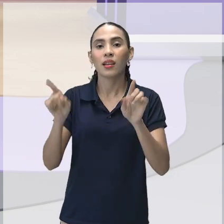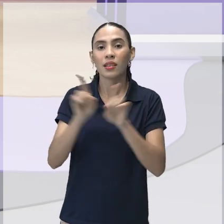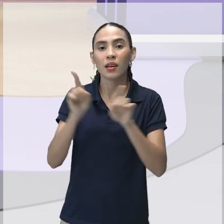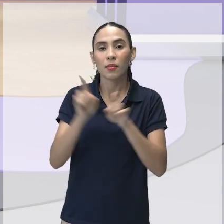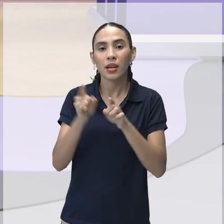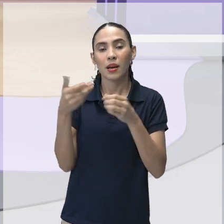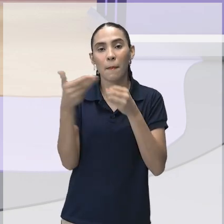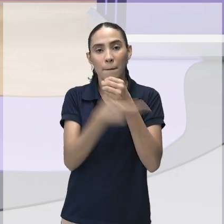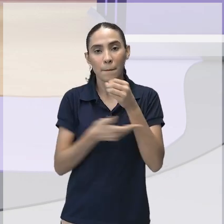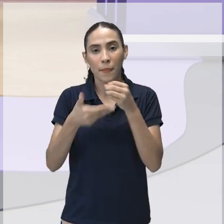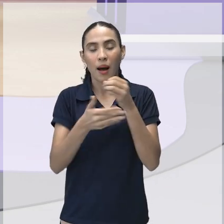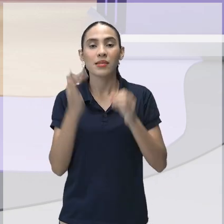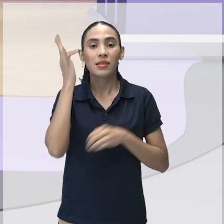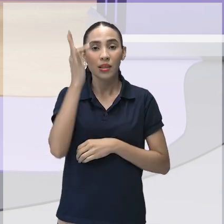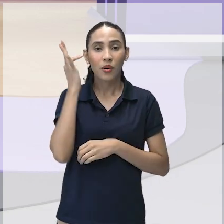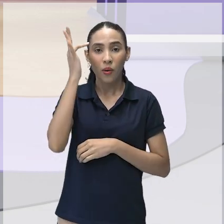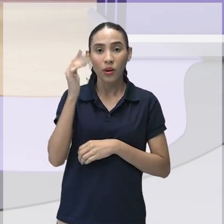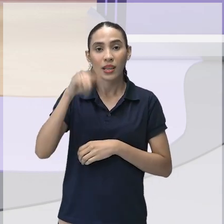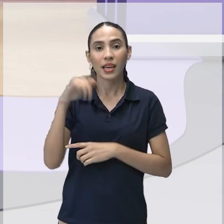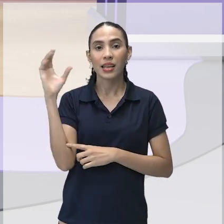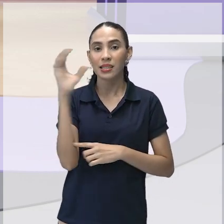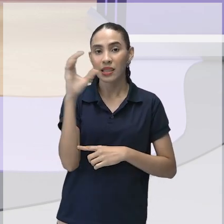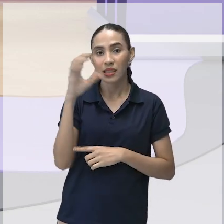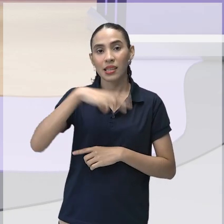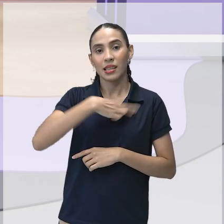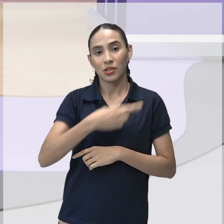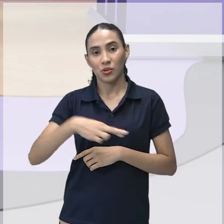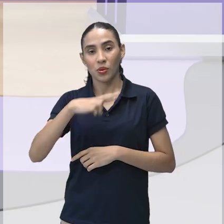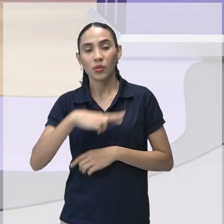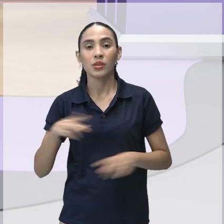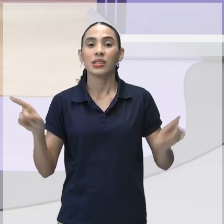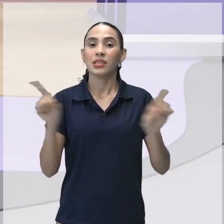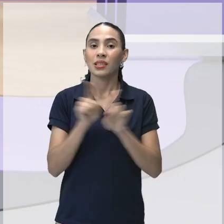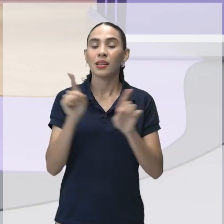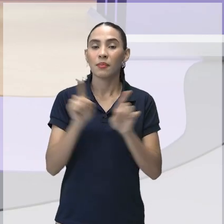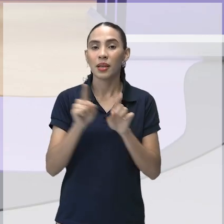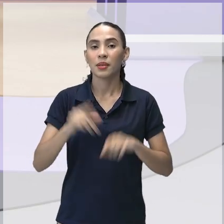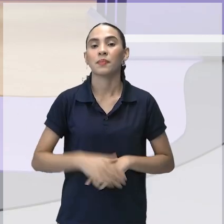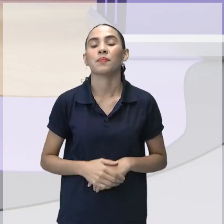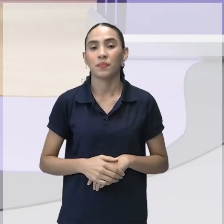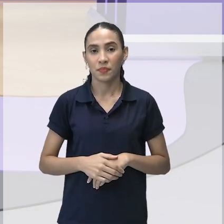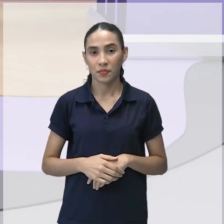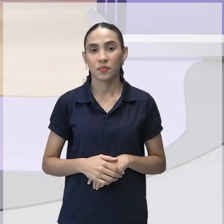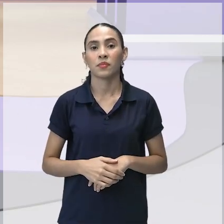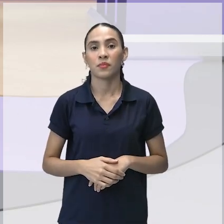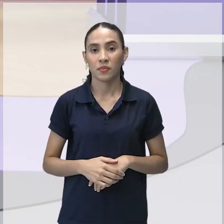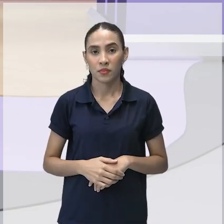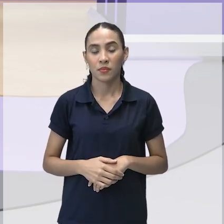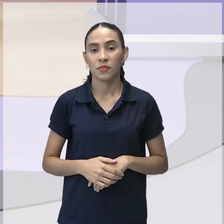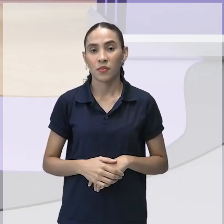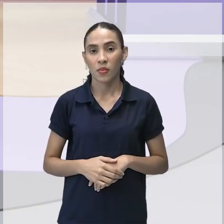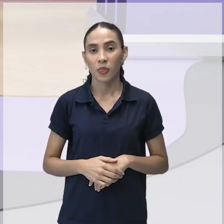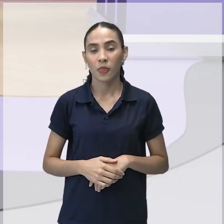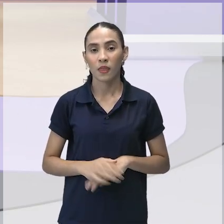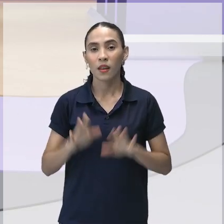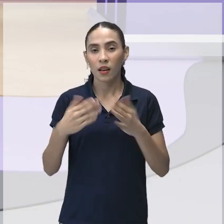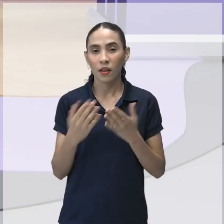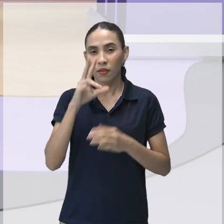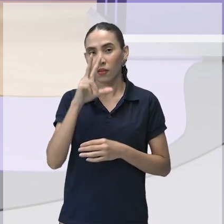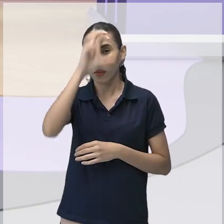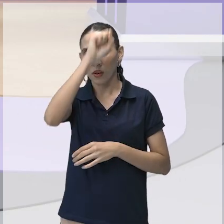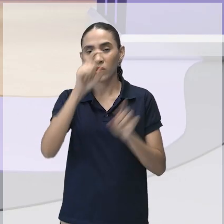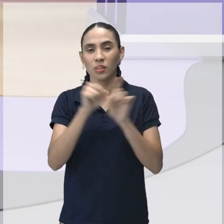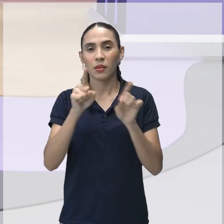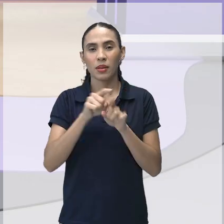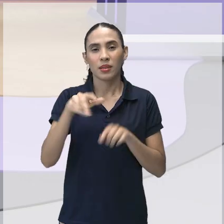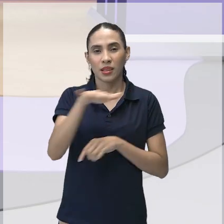sua base teórica, que são as ciências das religiões, sobre essa questão que justamente é bem presente no